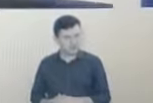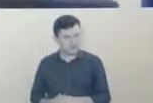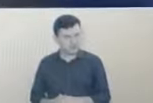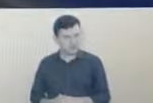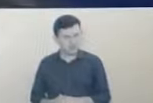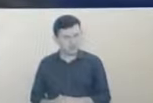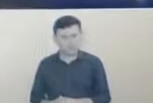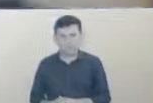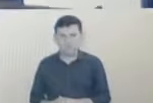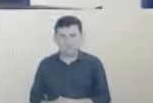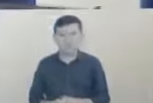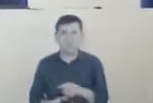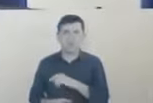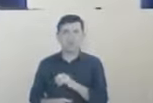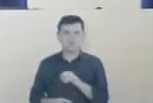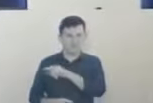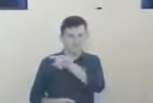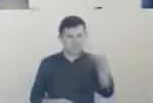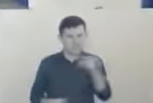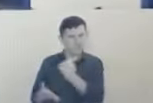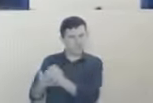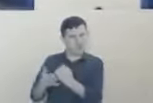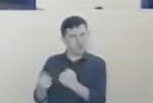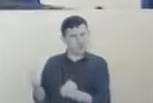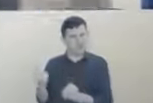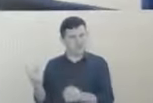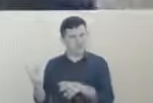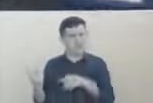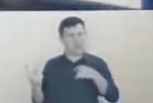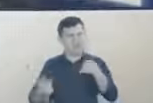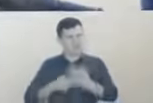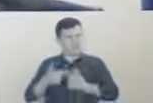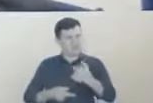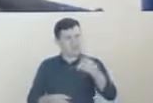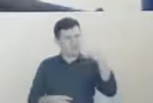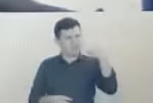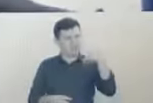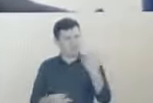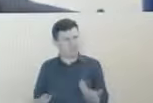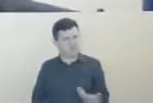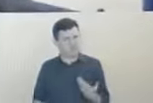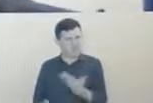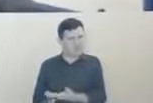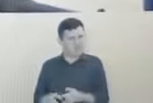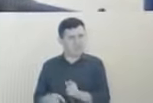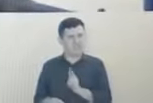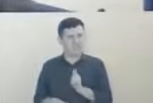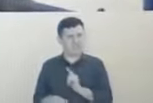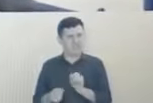alguém o contrataria como advogado nessas circunstâncias indo agir dessa forma